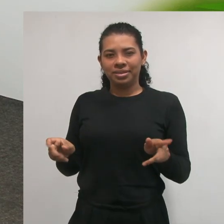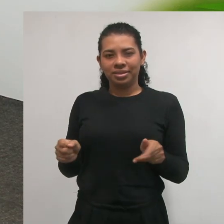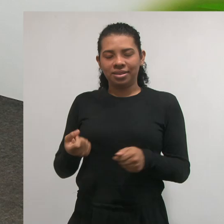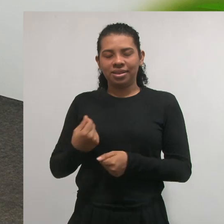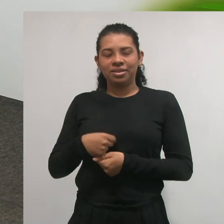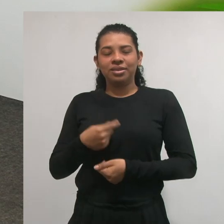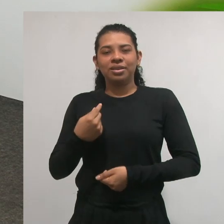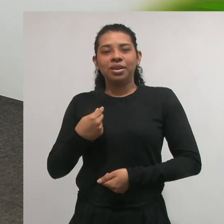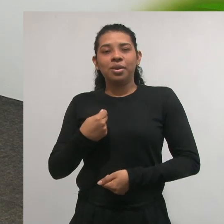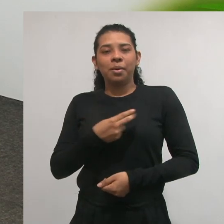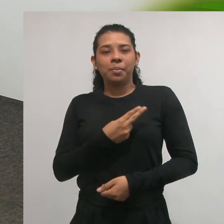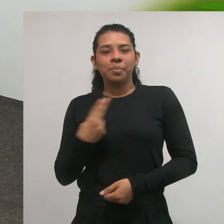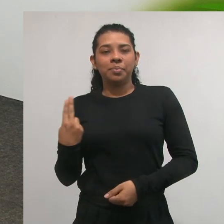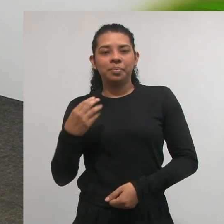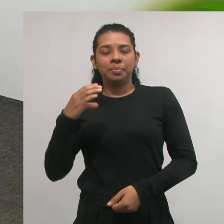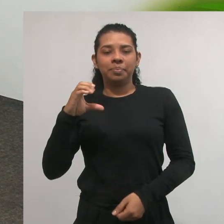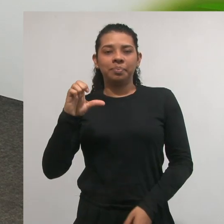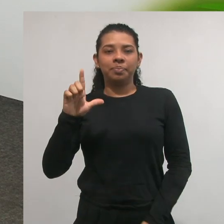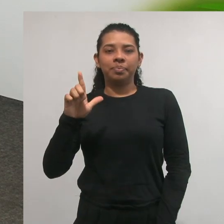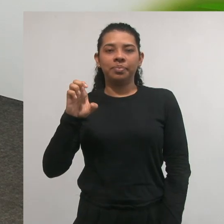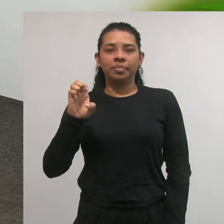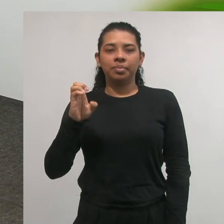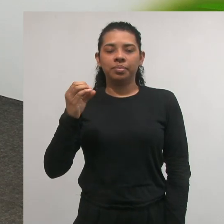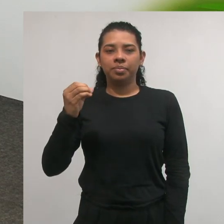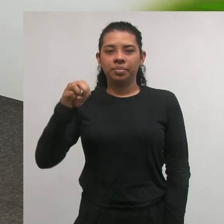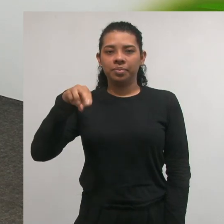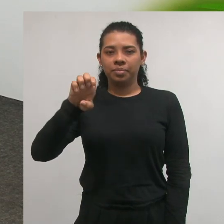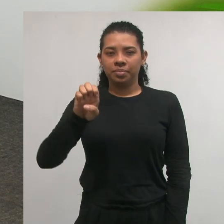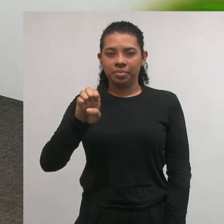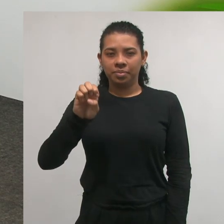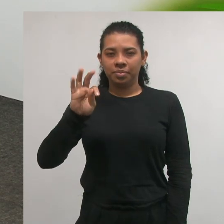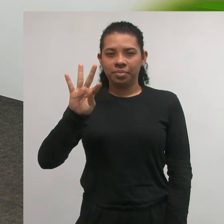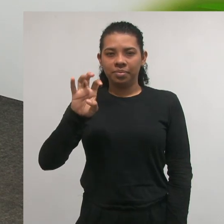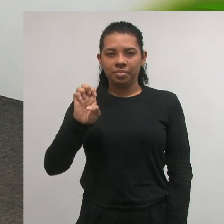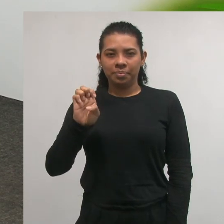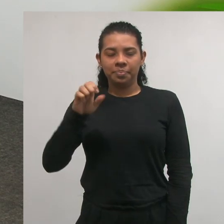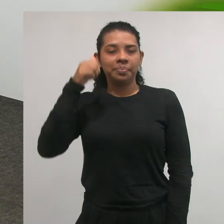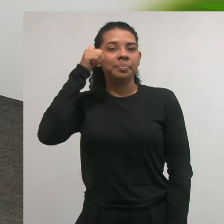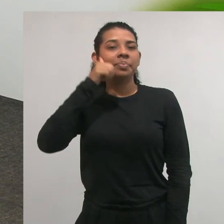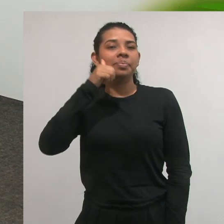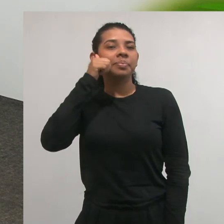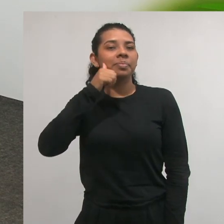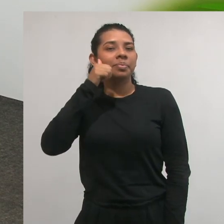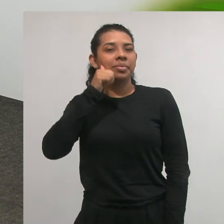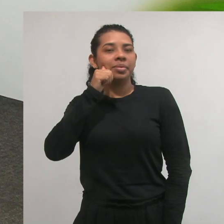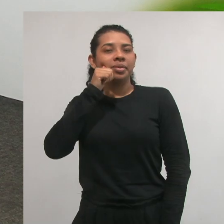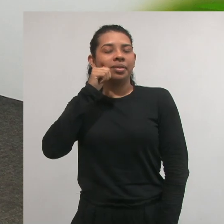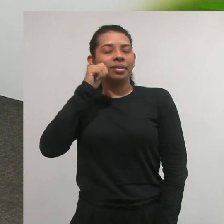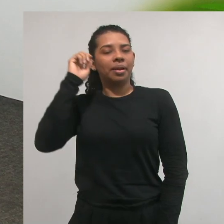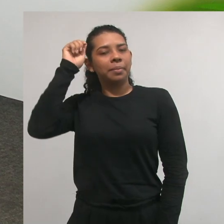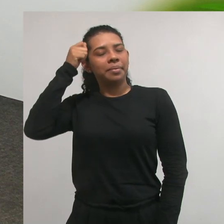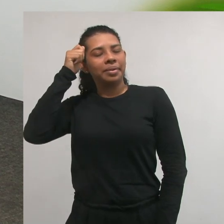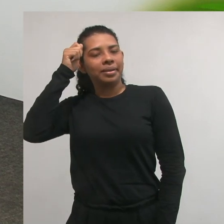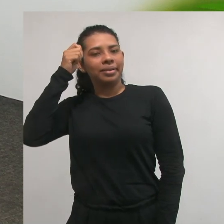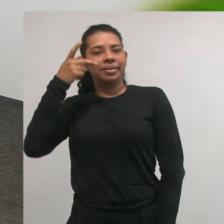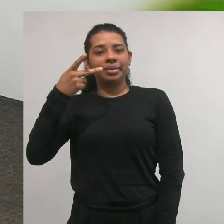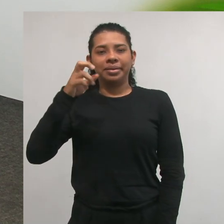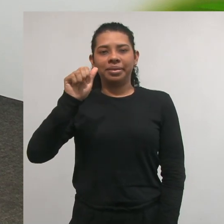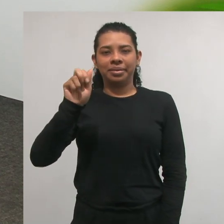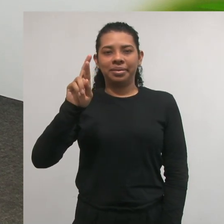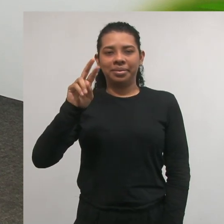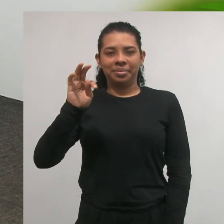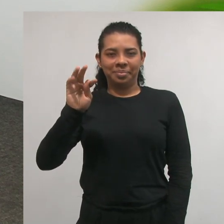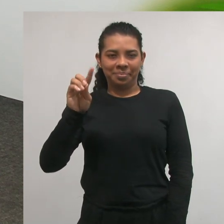professora Cleonete e eu vou fazer a minha audiodescrição. Eu sou uma mulher parda, tenho os cabelos